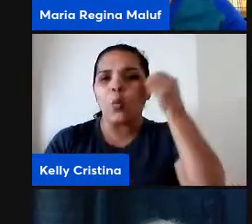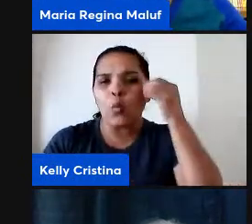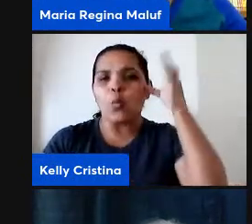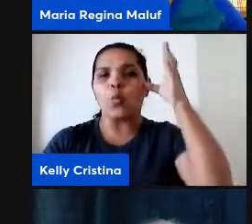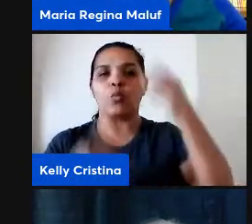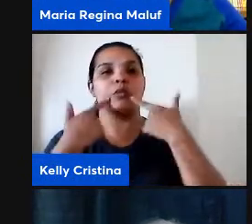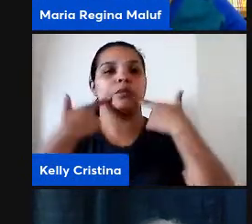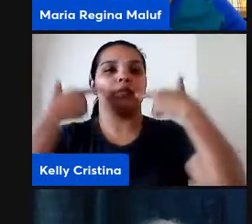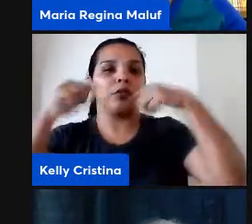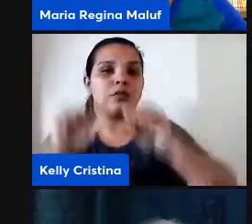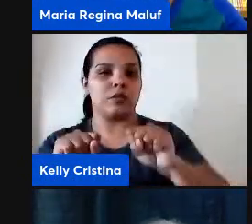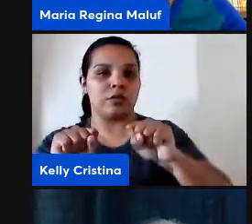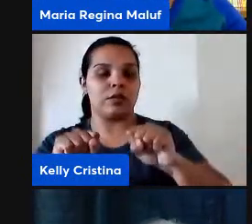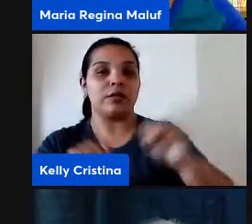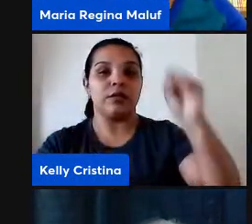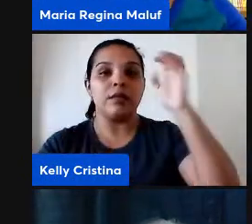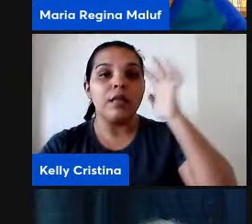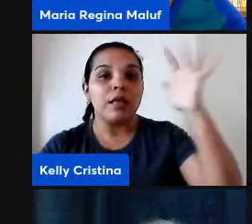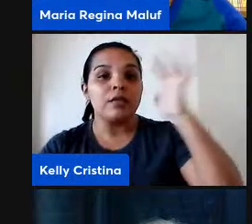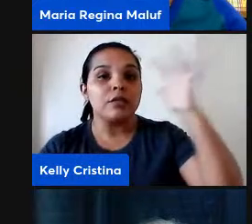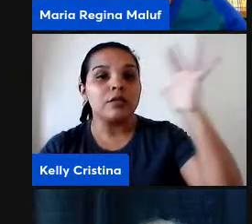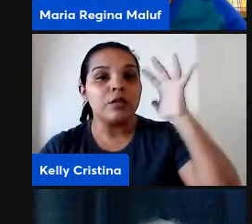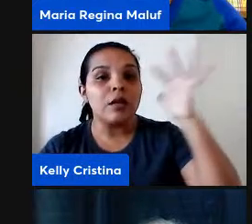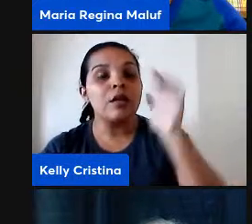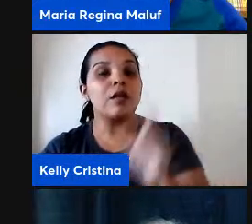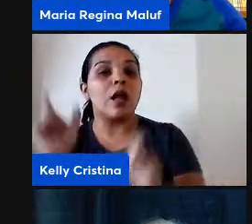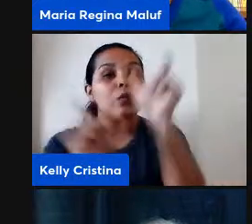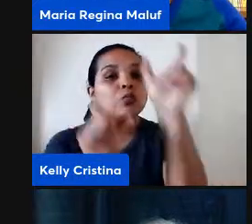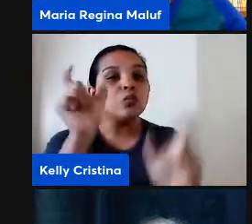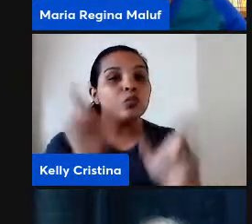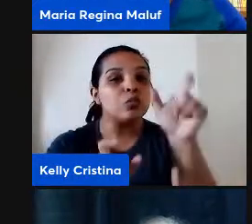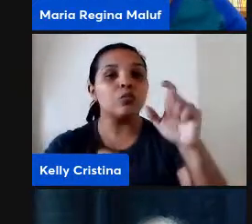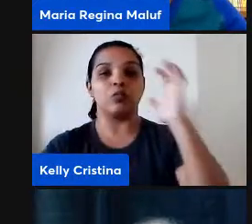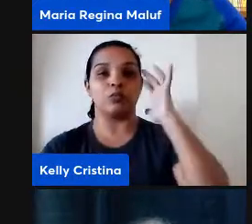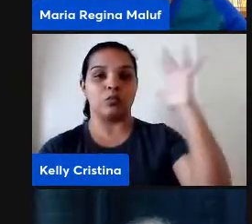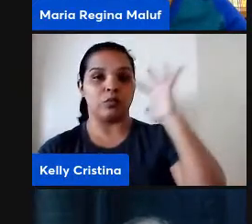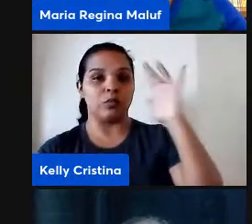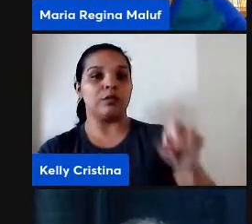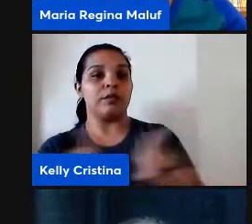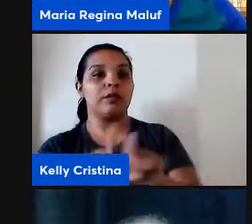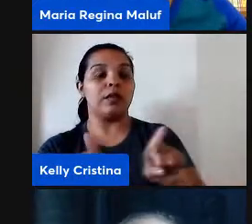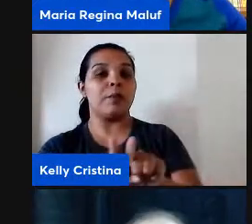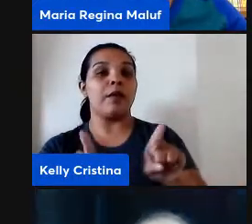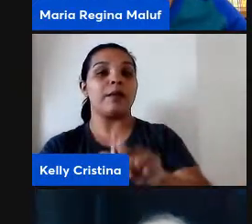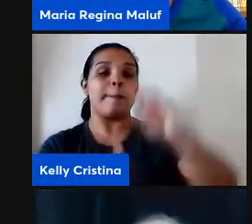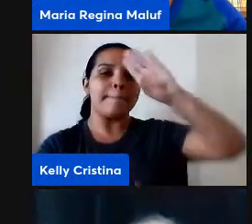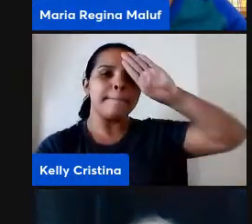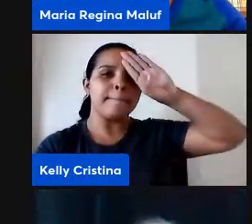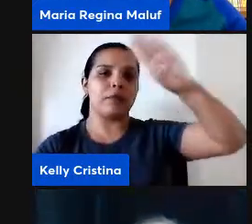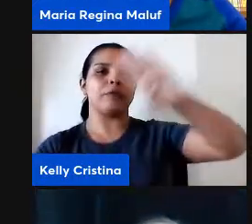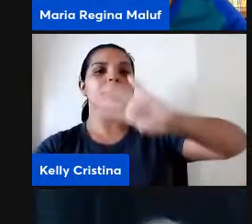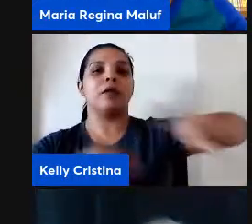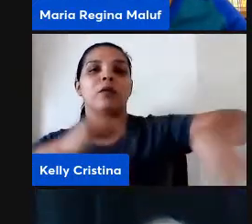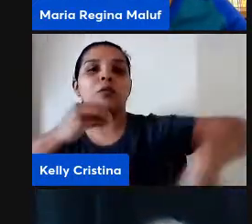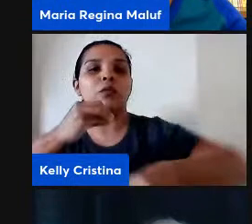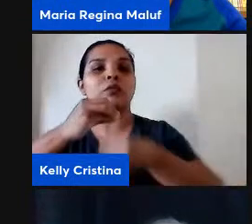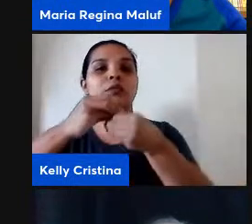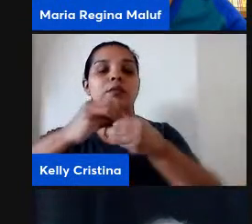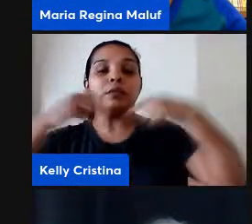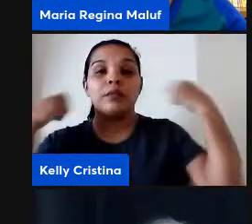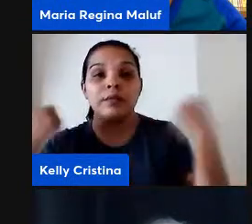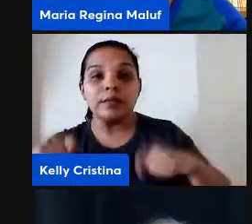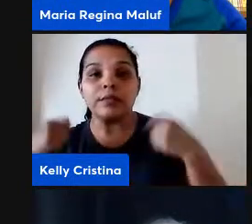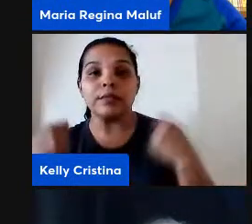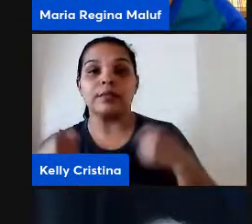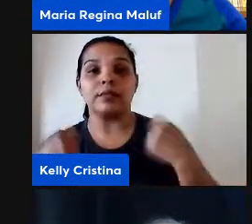linguísticos das teorias, dos teóricos, e das principais contribuições que são necessárias de